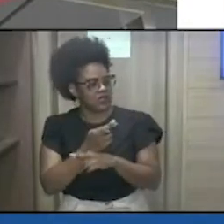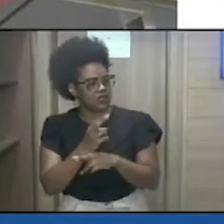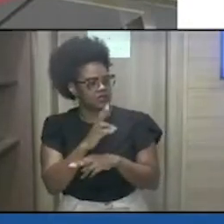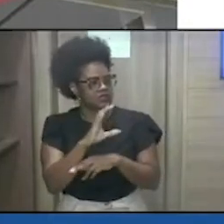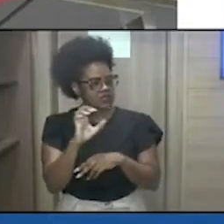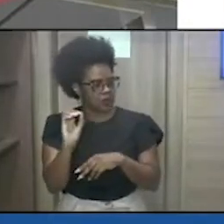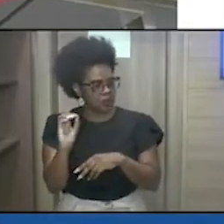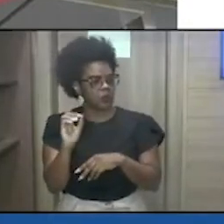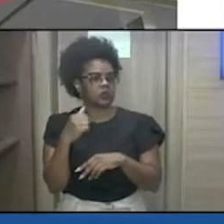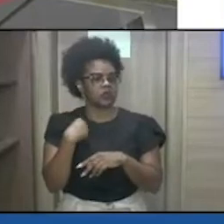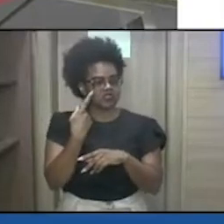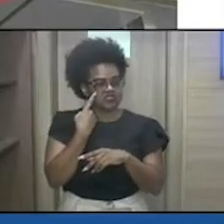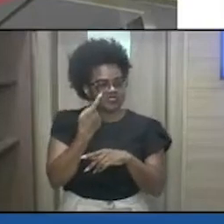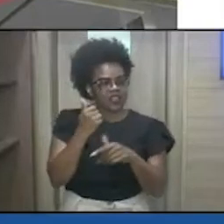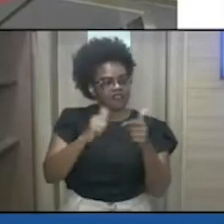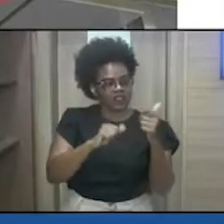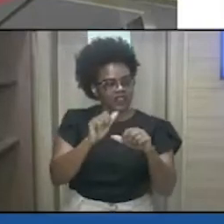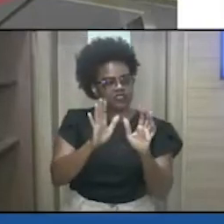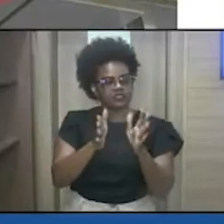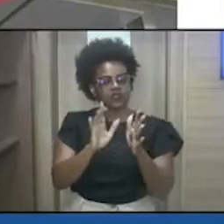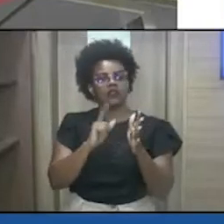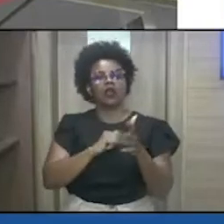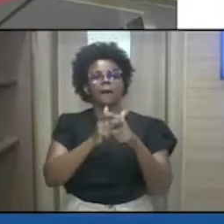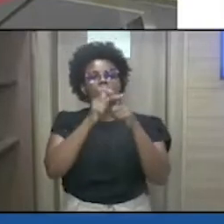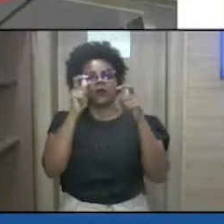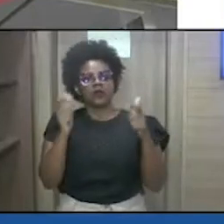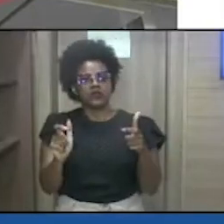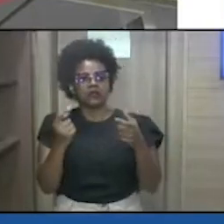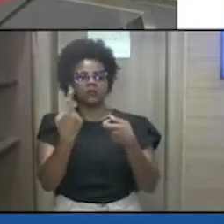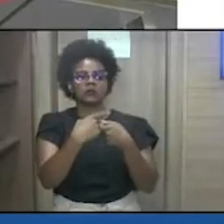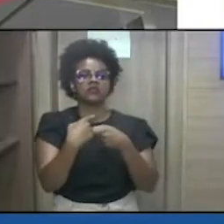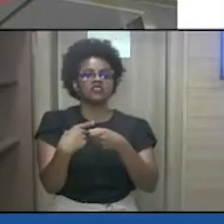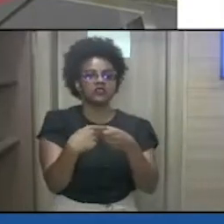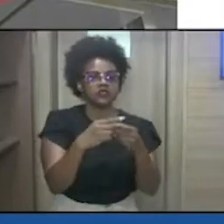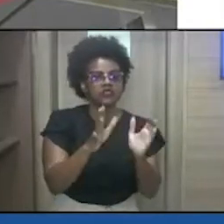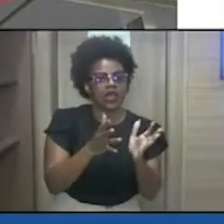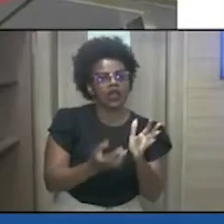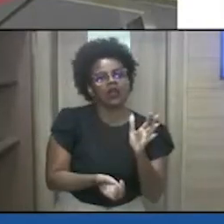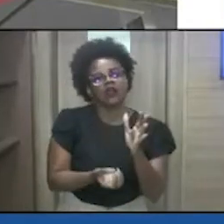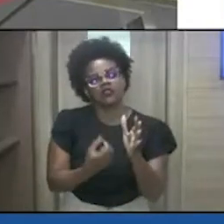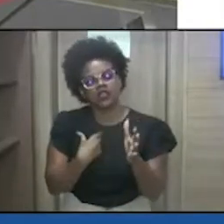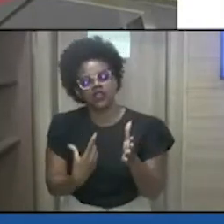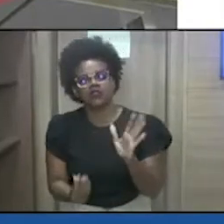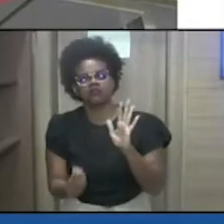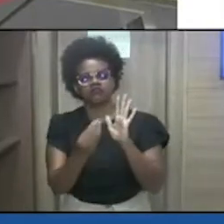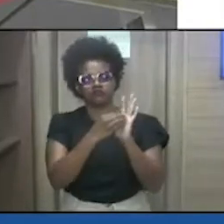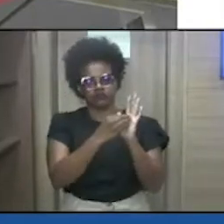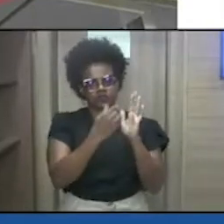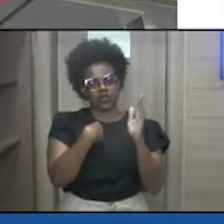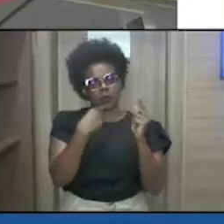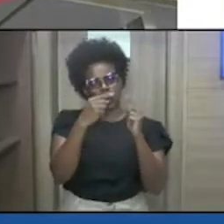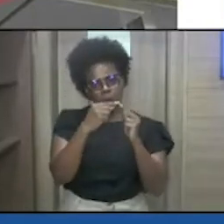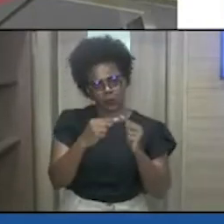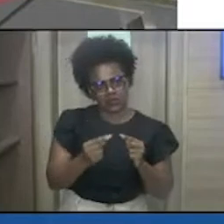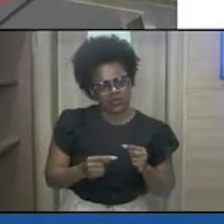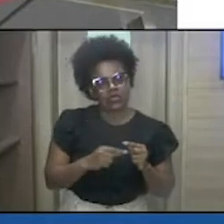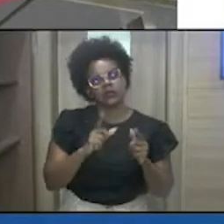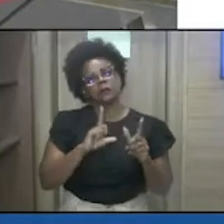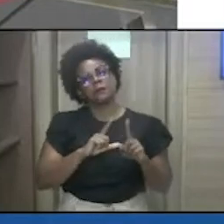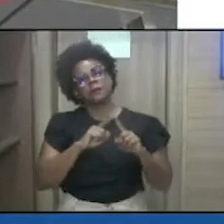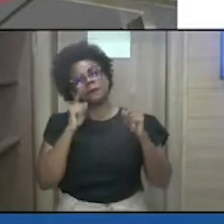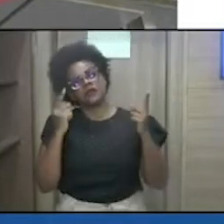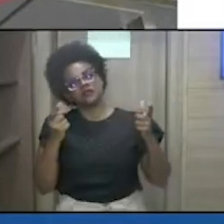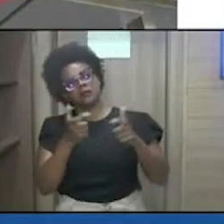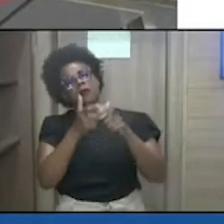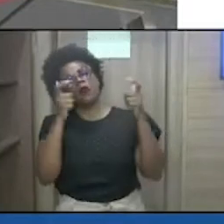já verificou. E a grande maioria dos municípios a gente inclui nesse bloco de oferta combinada, onde a maior